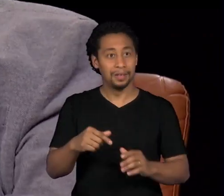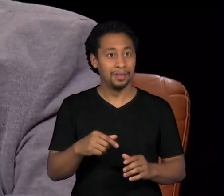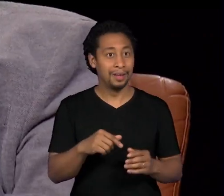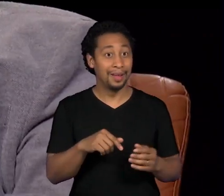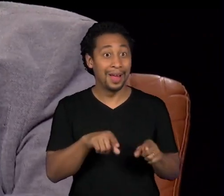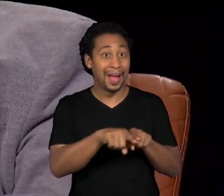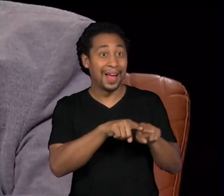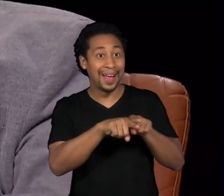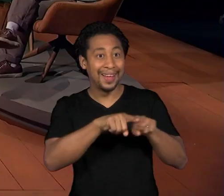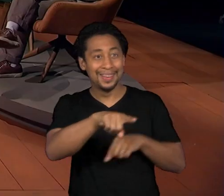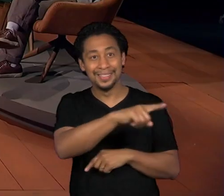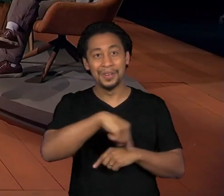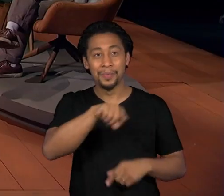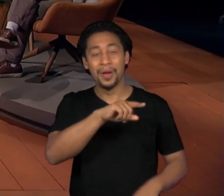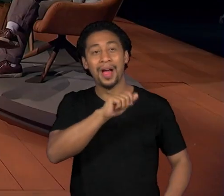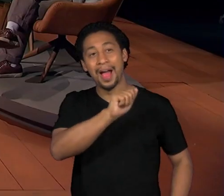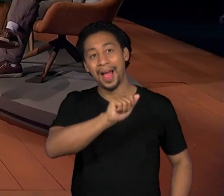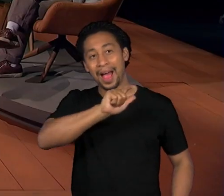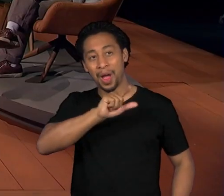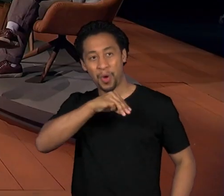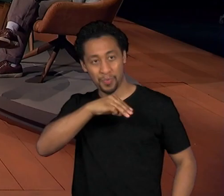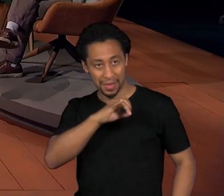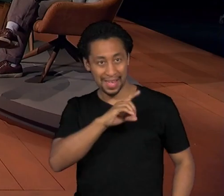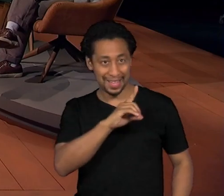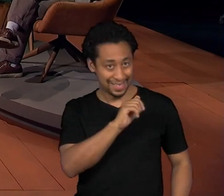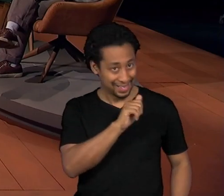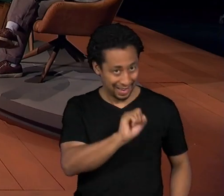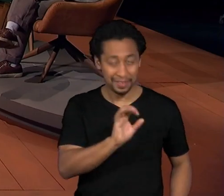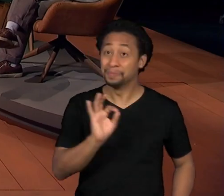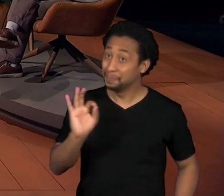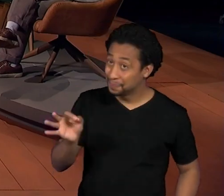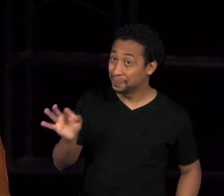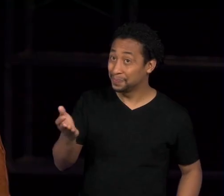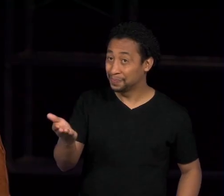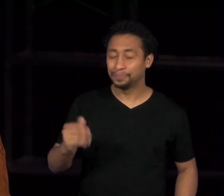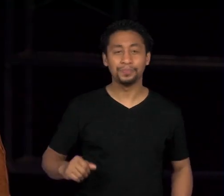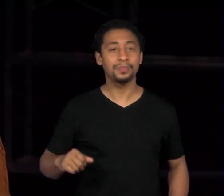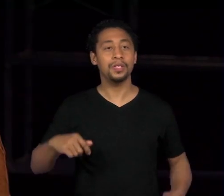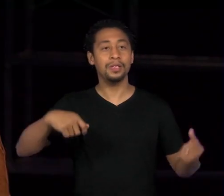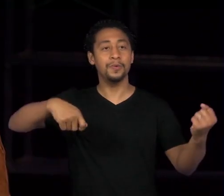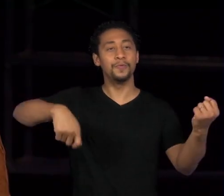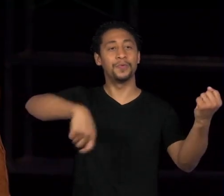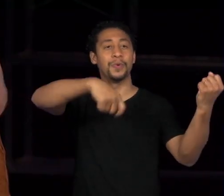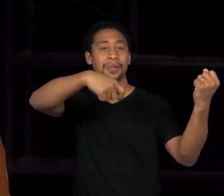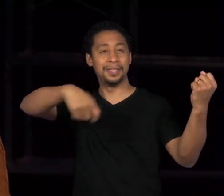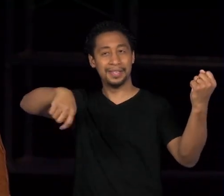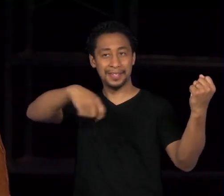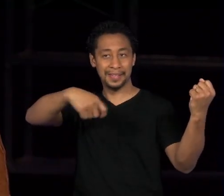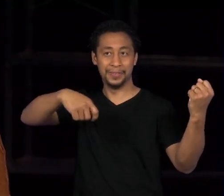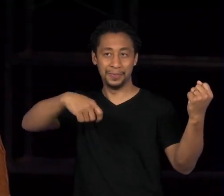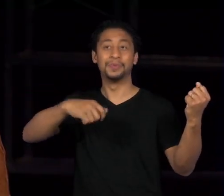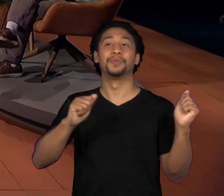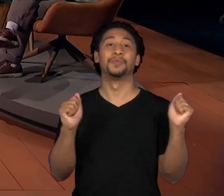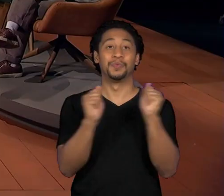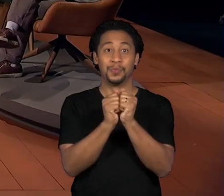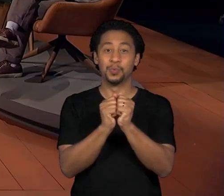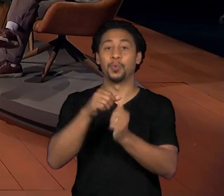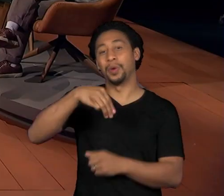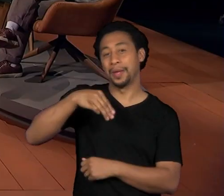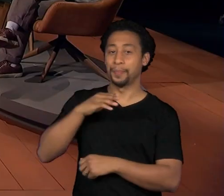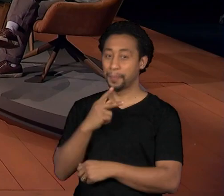irmãos Almeida então além do violino o violão e a música popular já foram entrando aí na sua vida